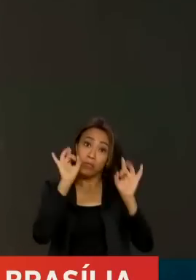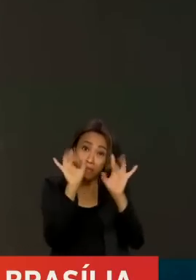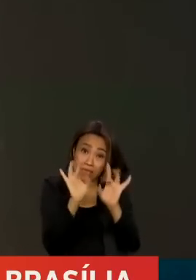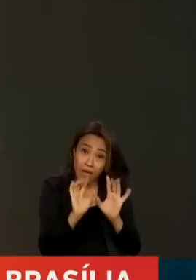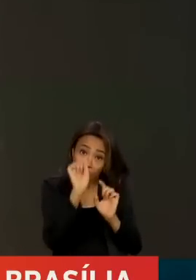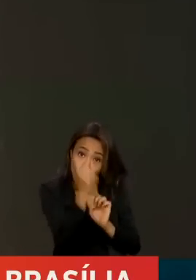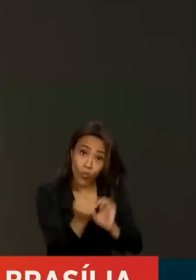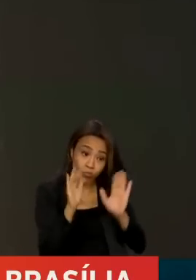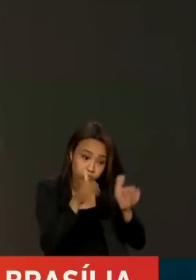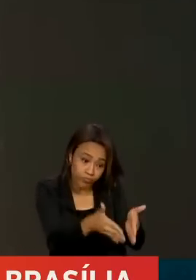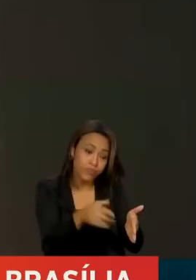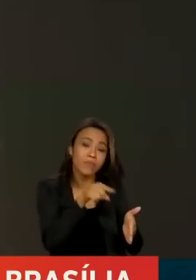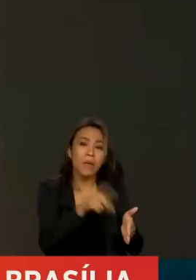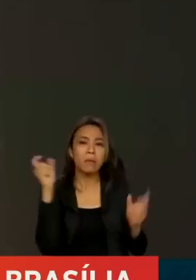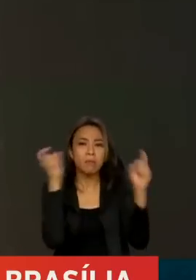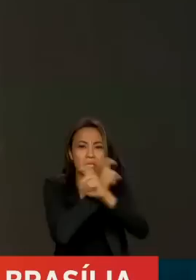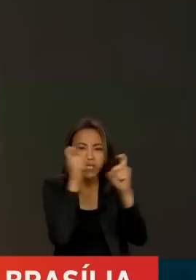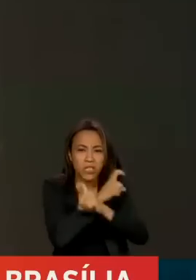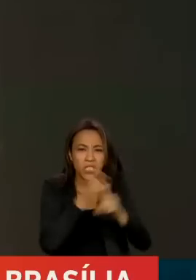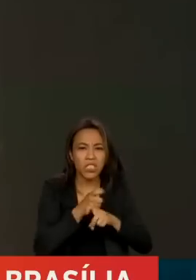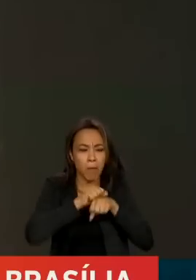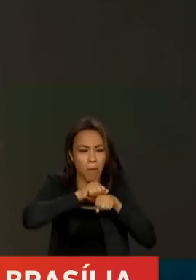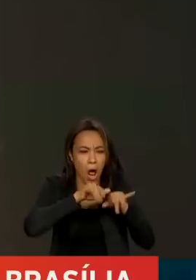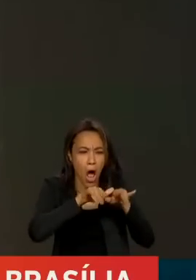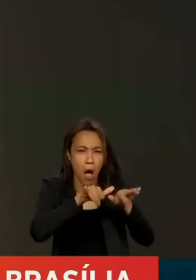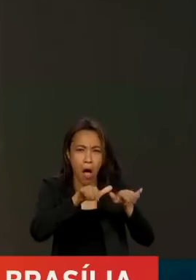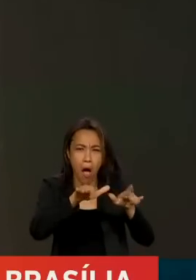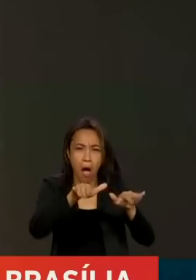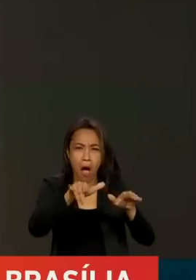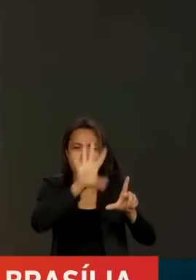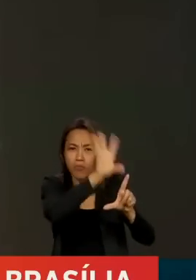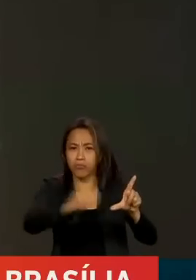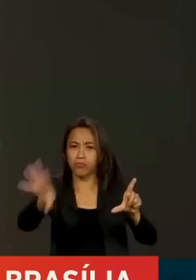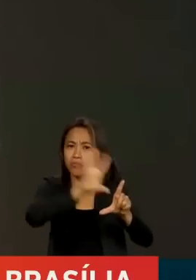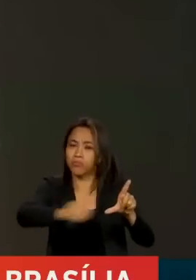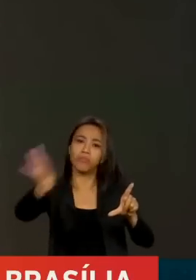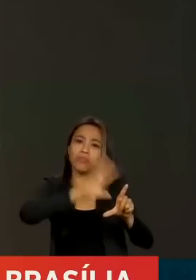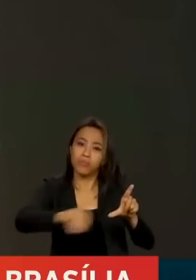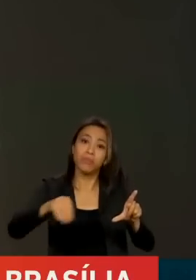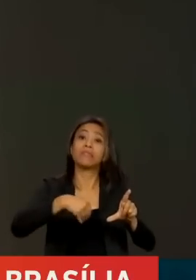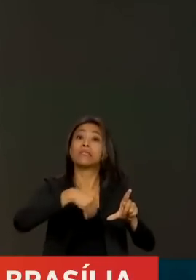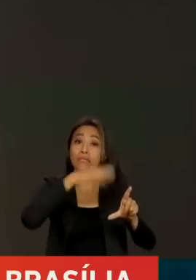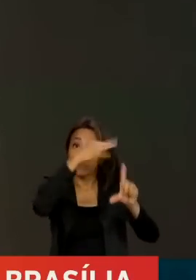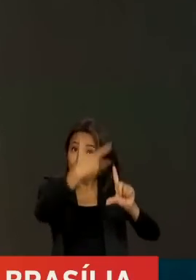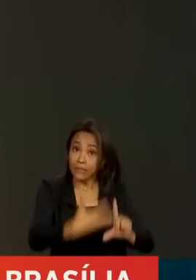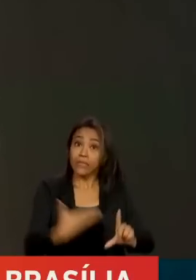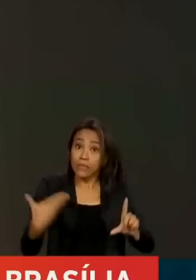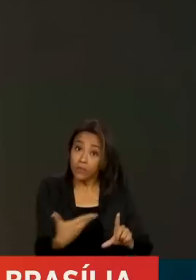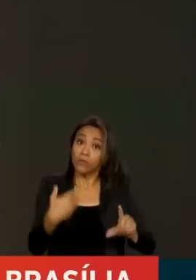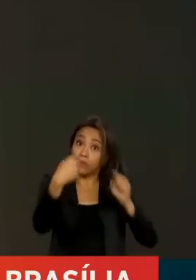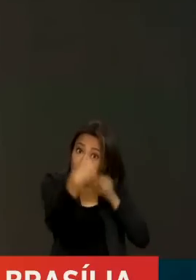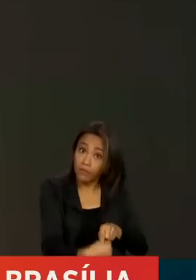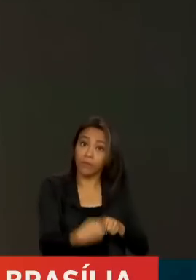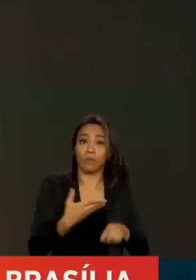disseminação criminosa da mentira no mundo digital nos é particularmente desafiador não apenas porque